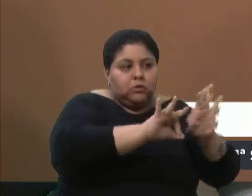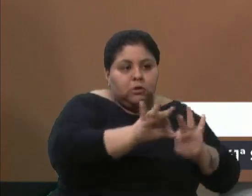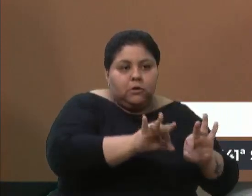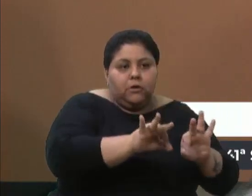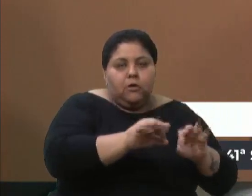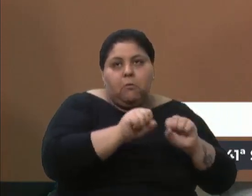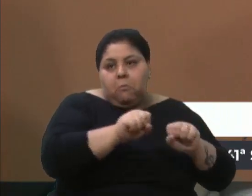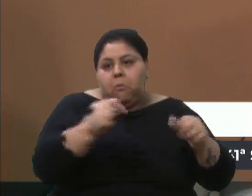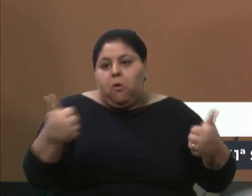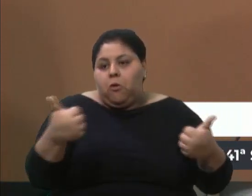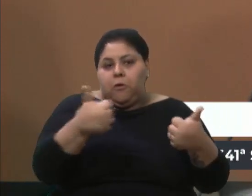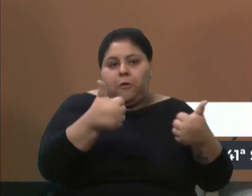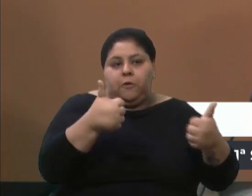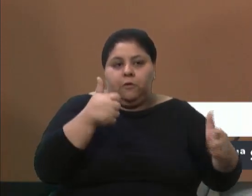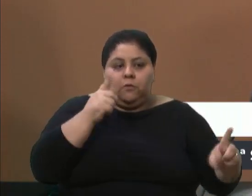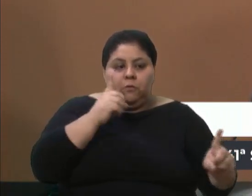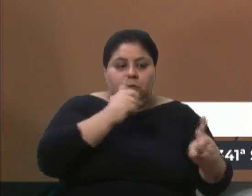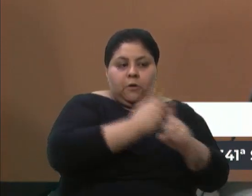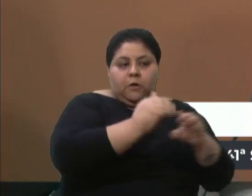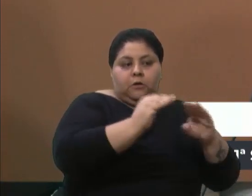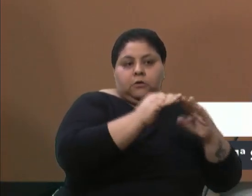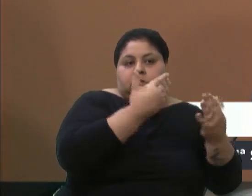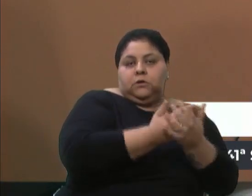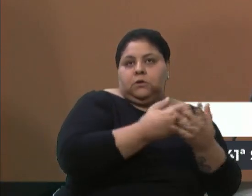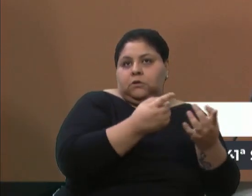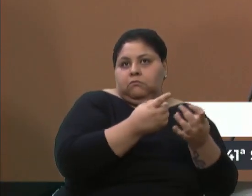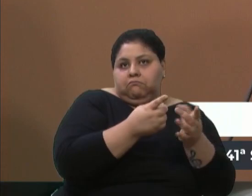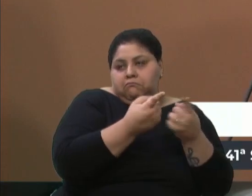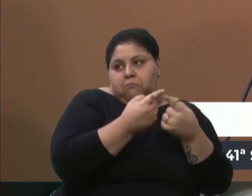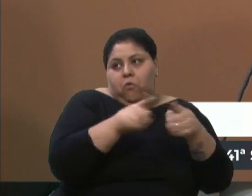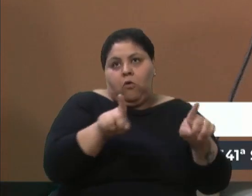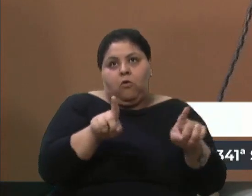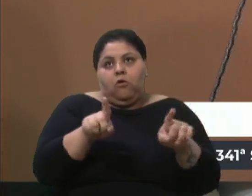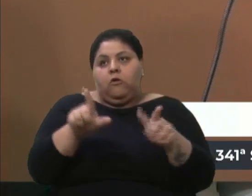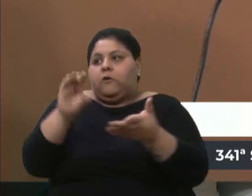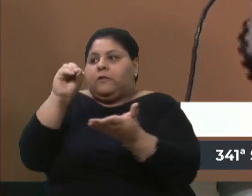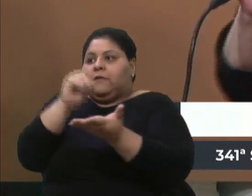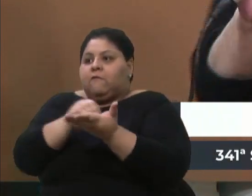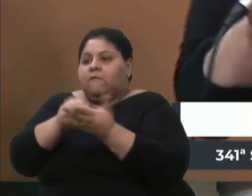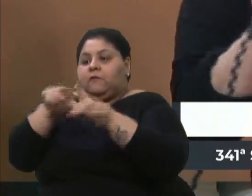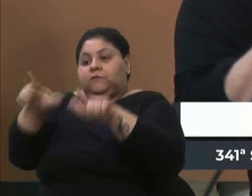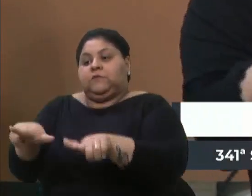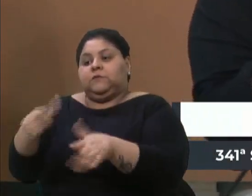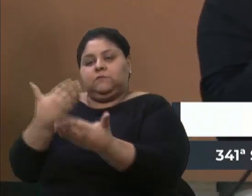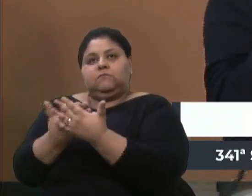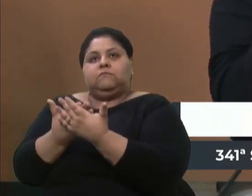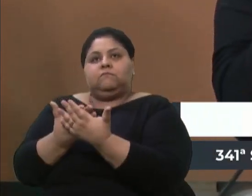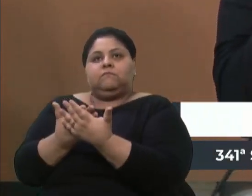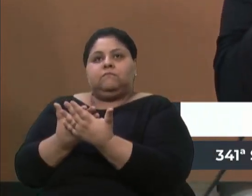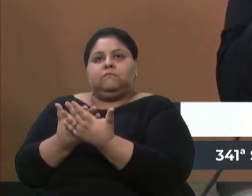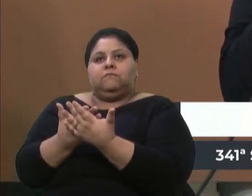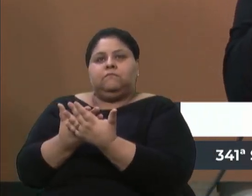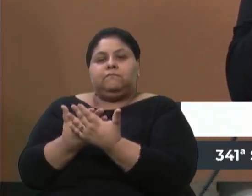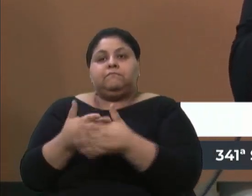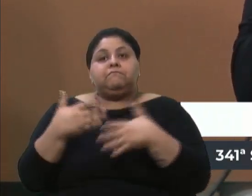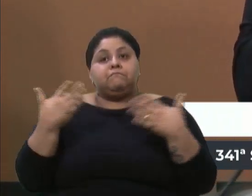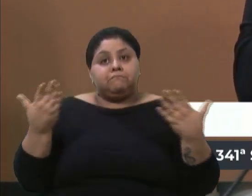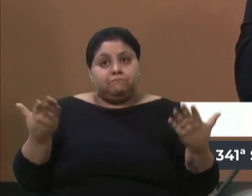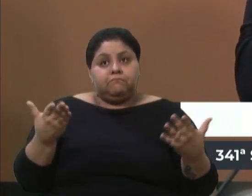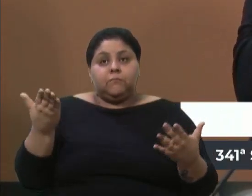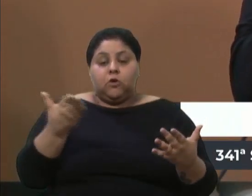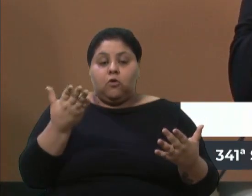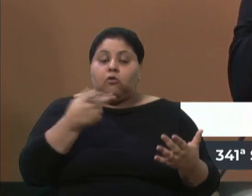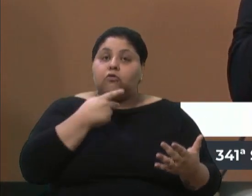escola do município eles estão. Não é por falta de sala de aula, né? Então, o que a gente está debatendo aqui, eu acho